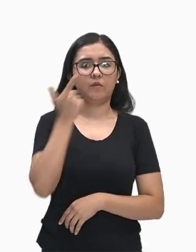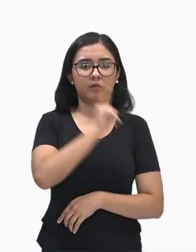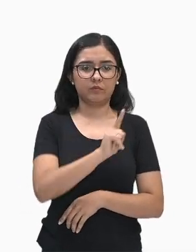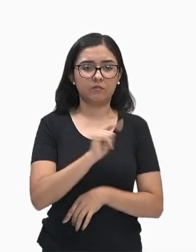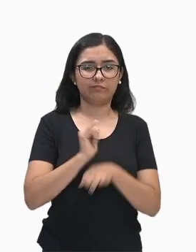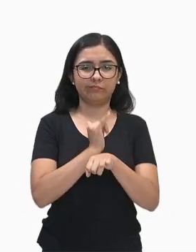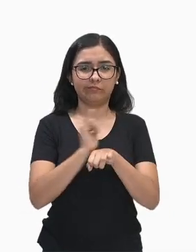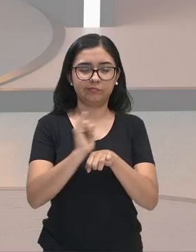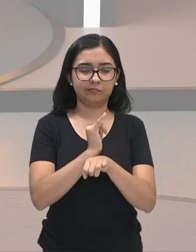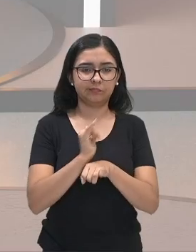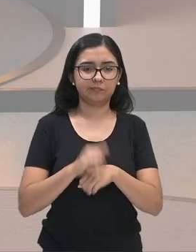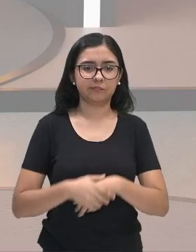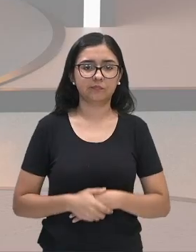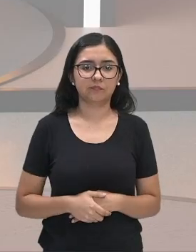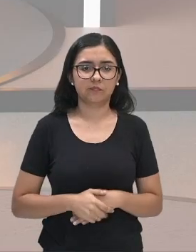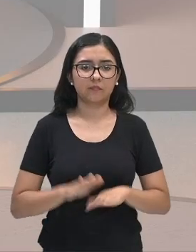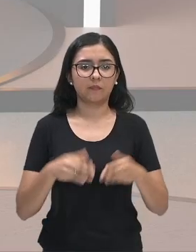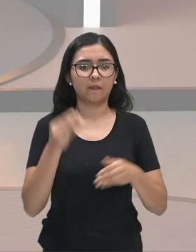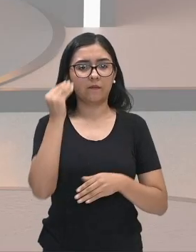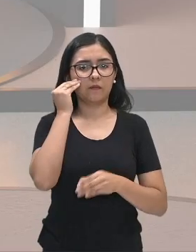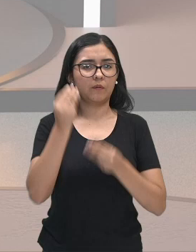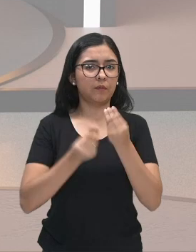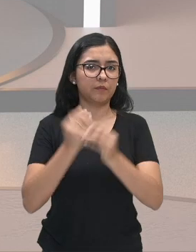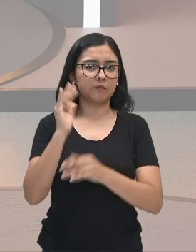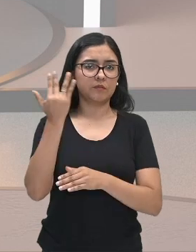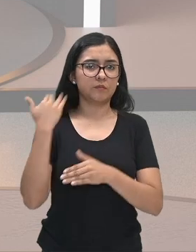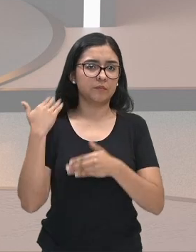Vamos lá então, ver como isso aconteceu?